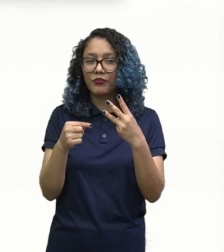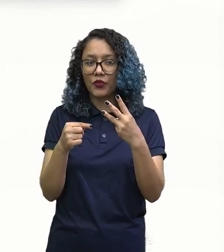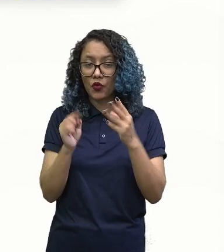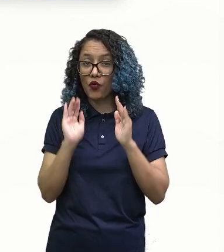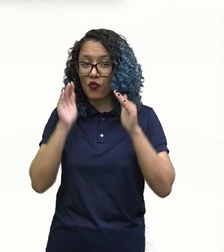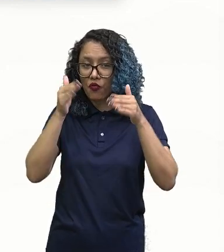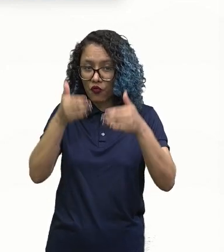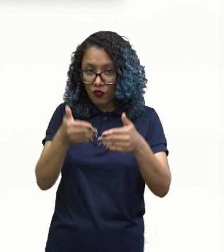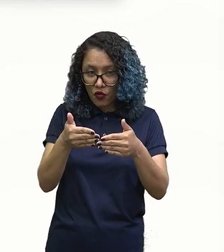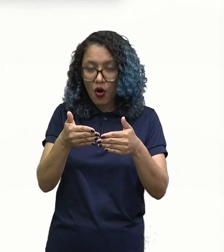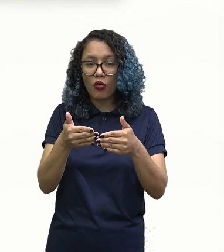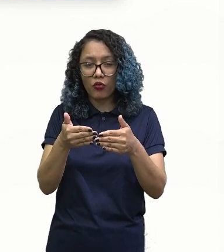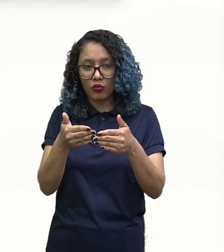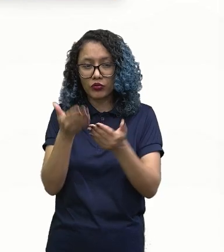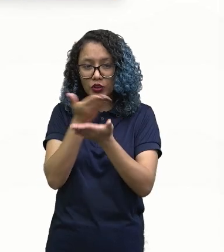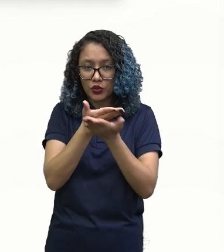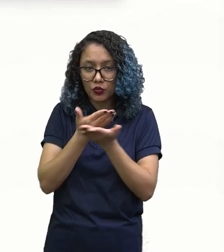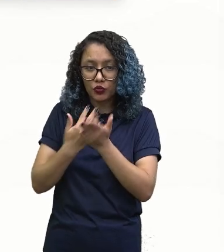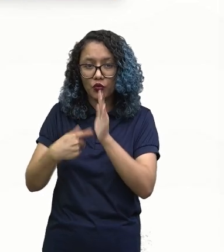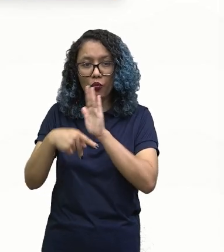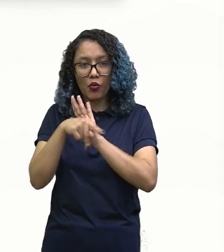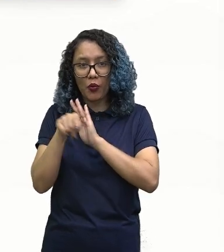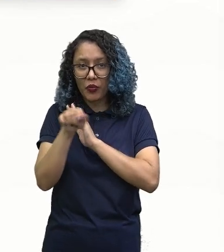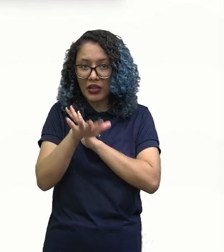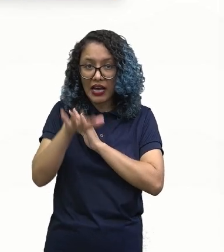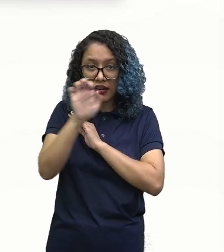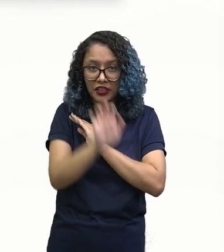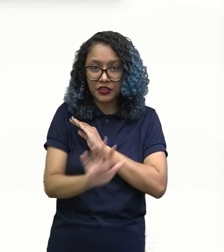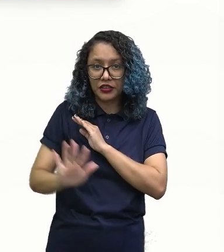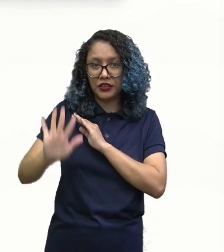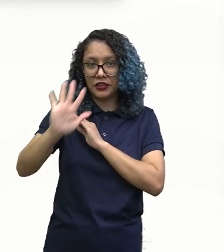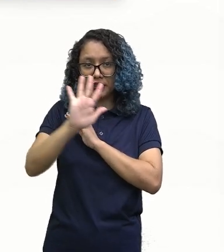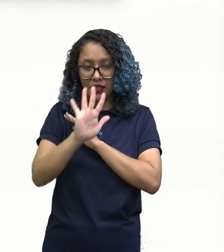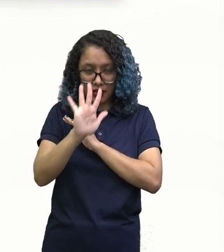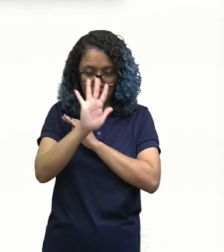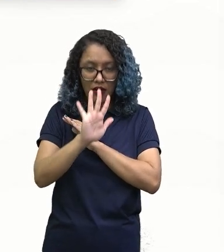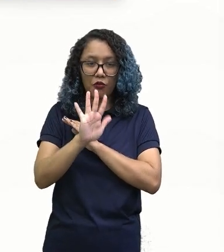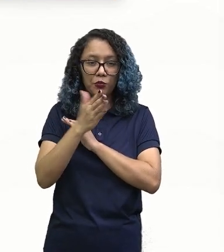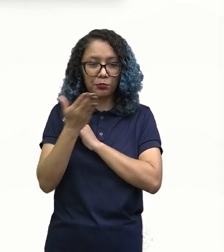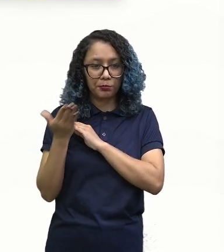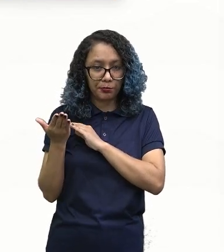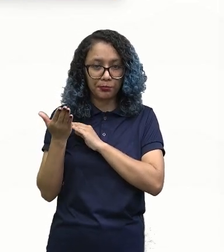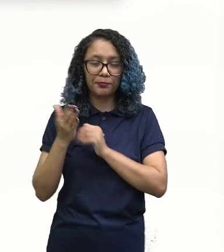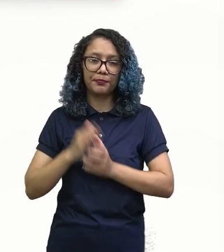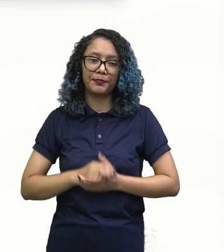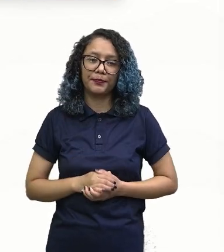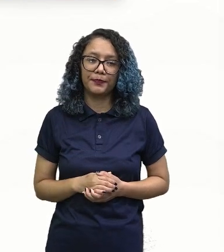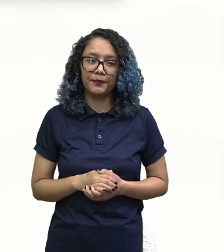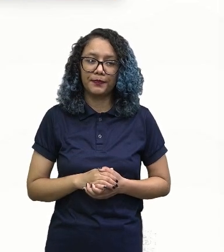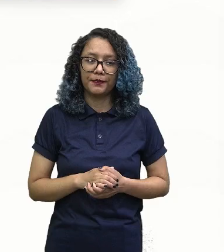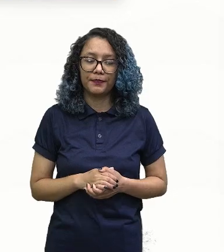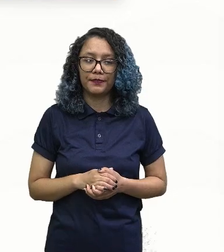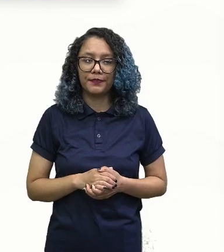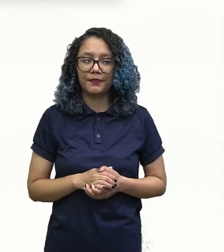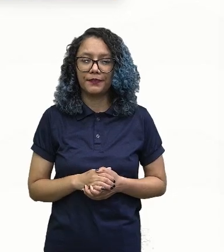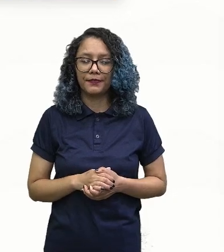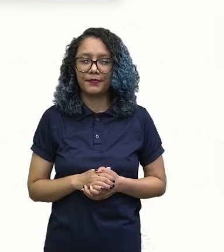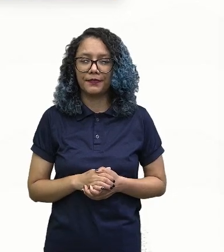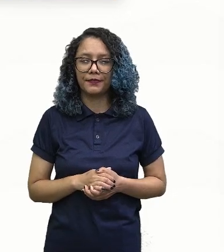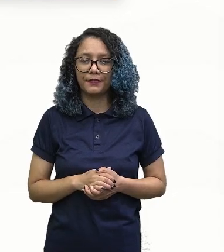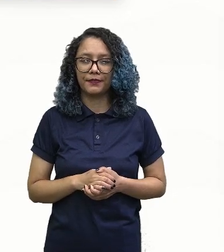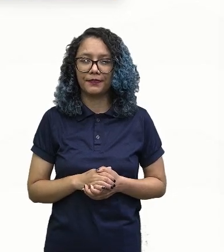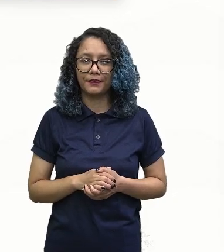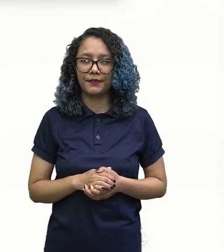estão divididas em áreas que se estuda aí a termologia. Claro que sempre